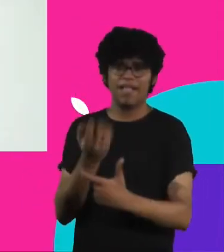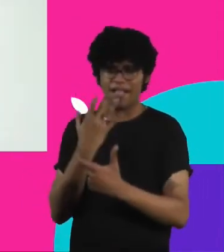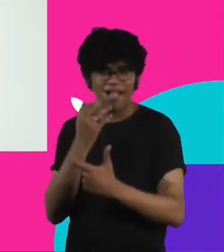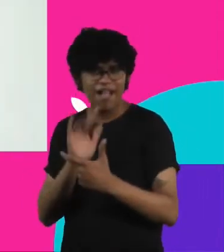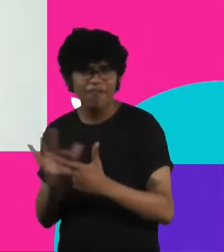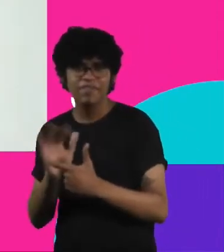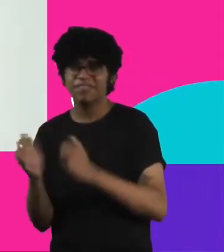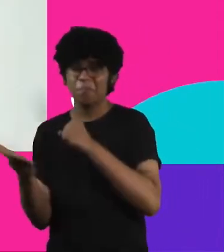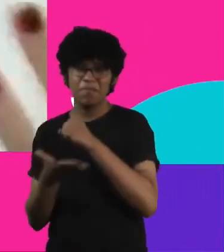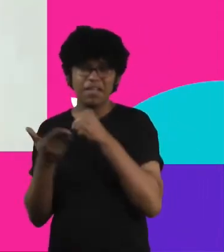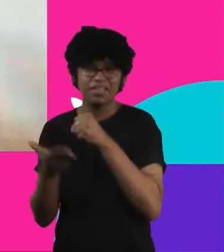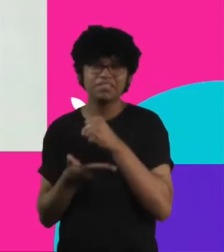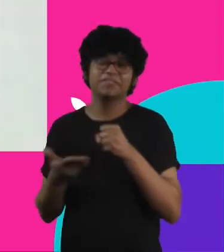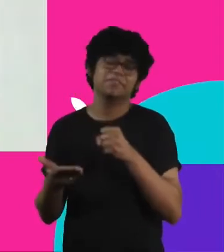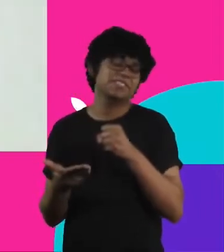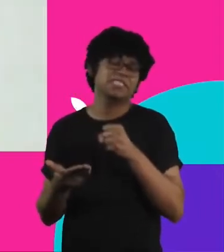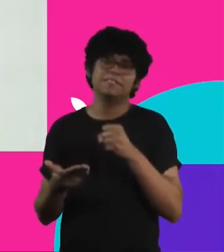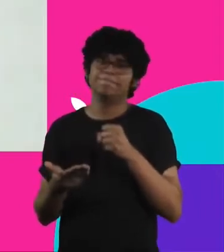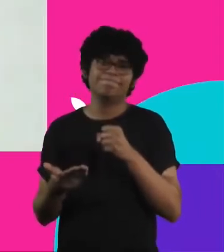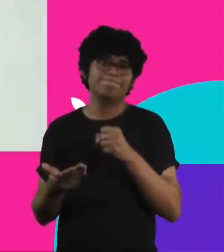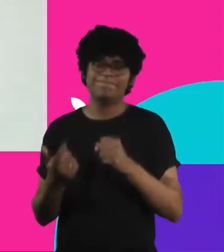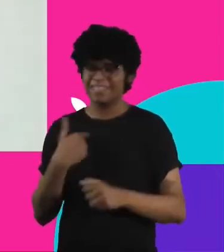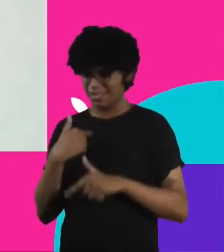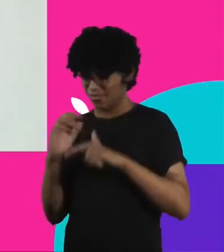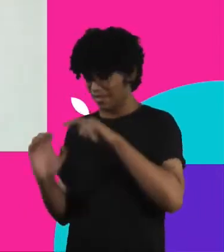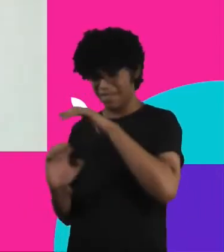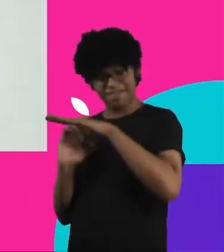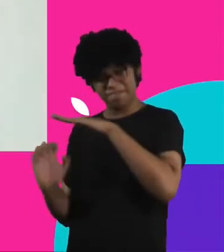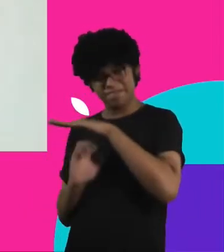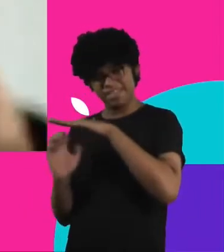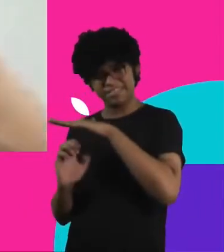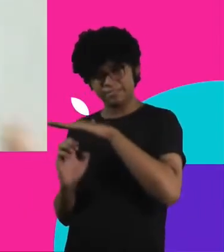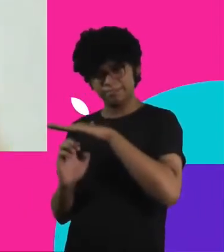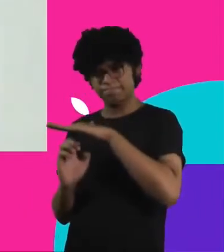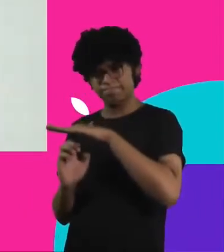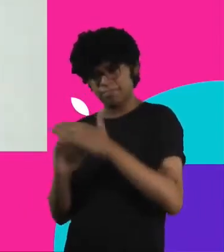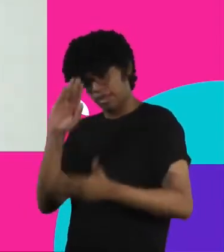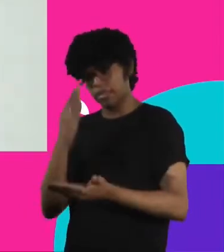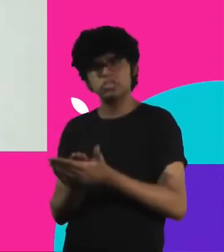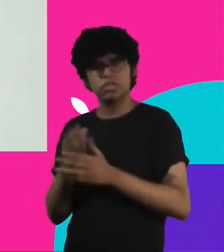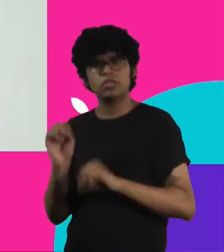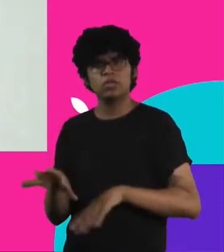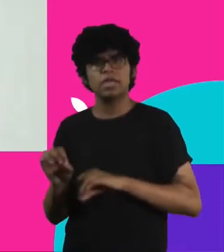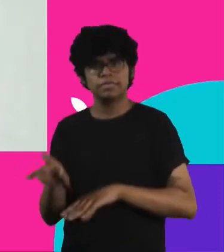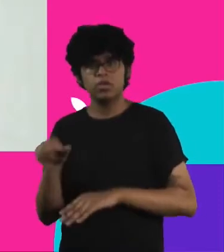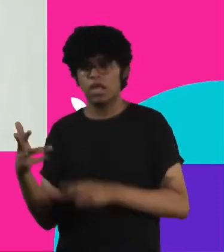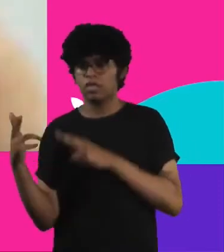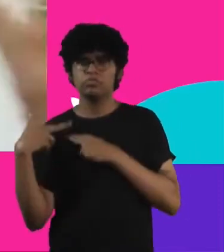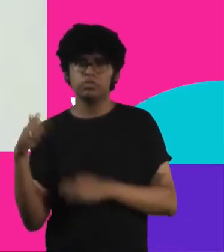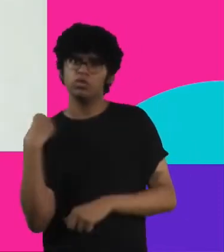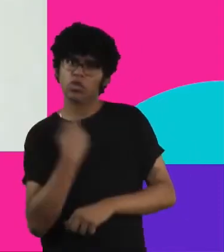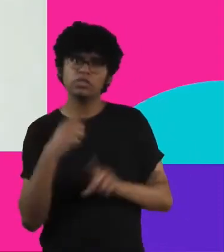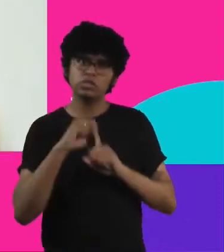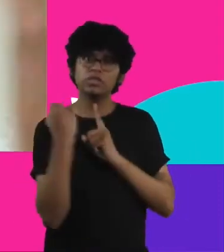mais básica, poxa, eu como empresa e como a gente acredita muito, a educação é um dos nossos pilares de responsabilidade social,